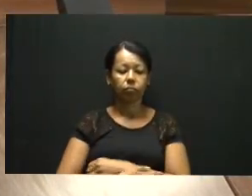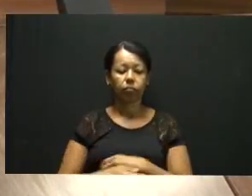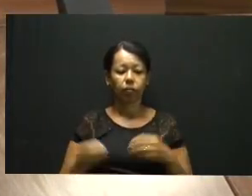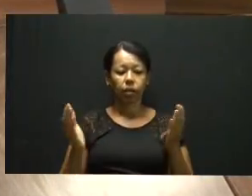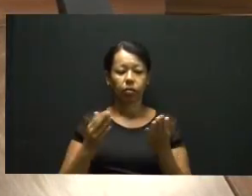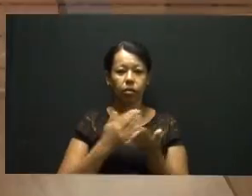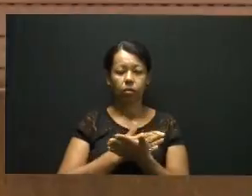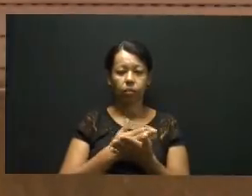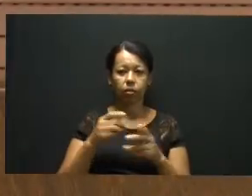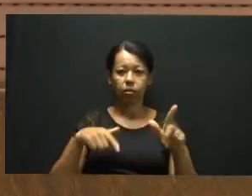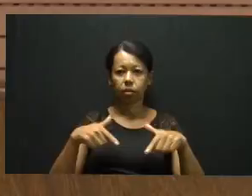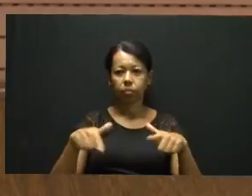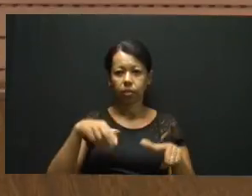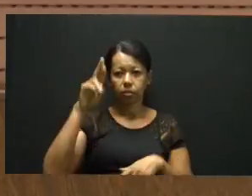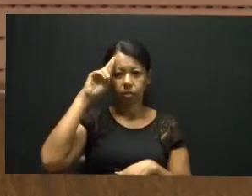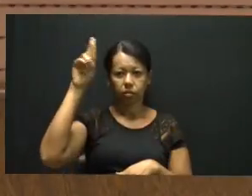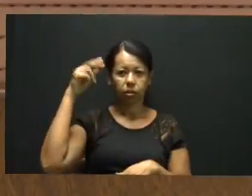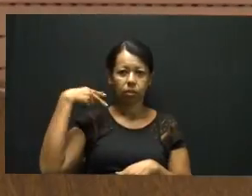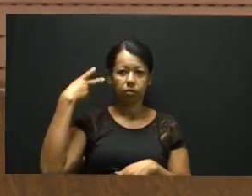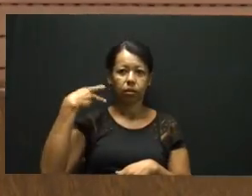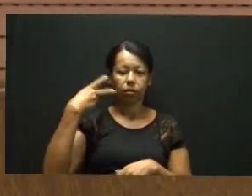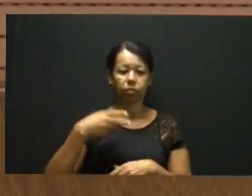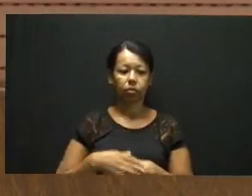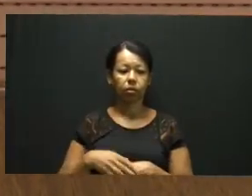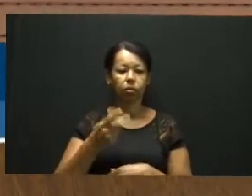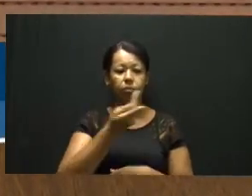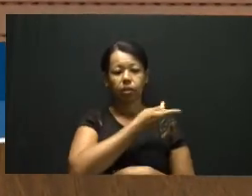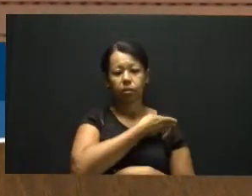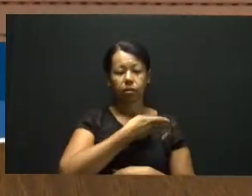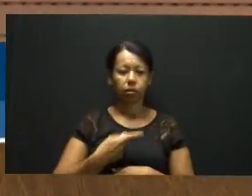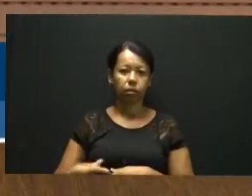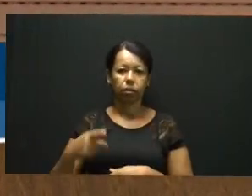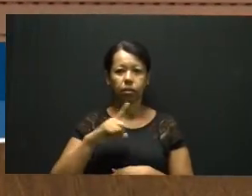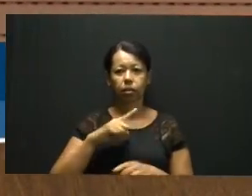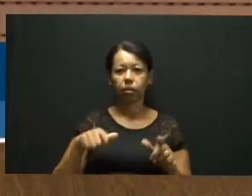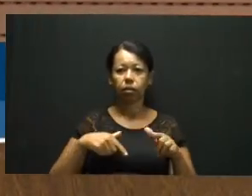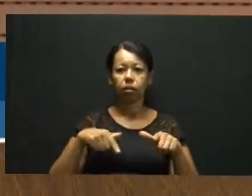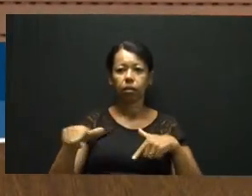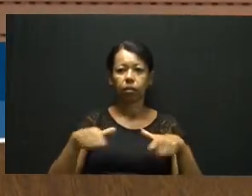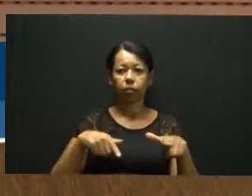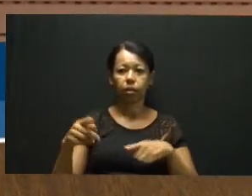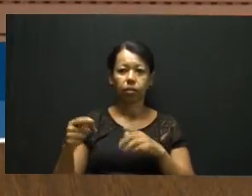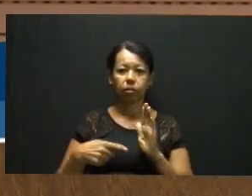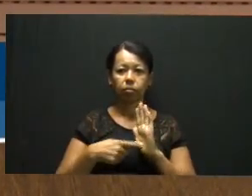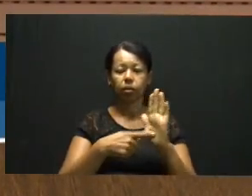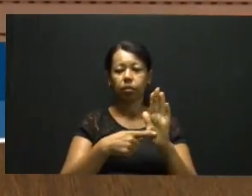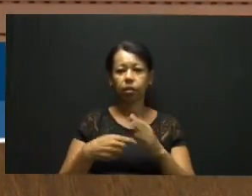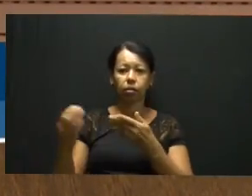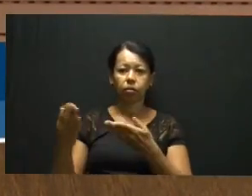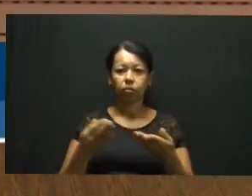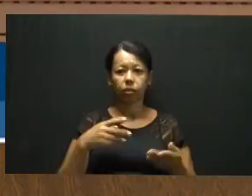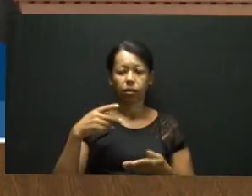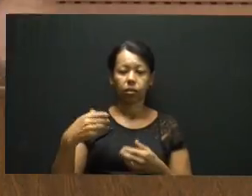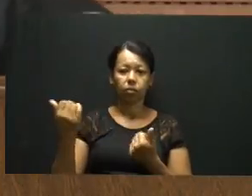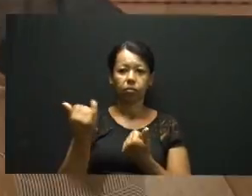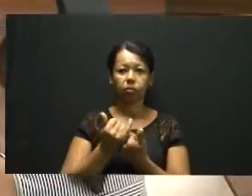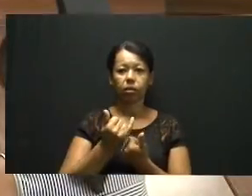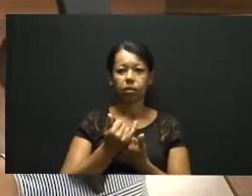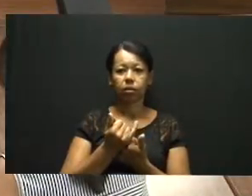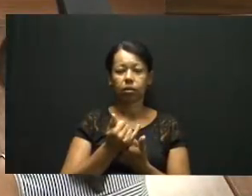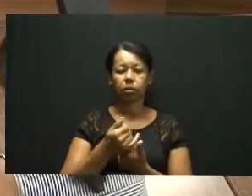Passamos ao expediente dos senhores vereadores. Essa presidência tem alguns trabalhos a apresentar e convido o vice-presidente Ricardo Queixão para assumir.